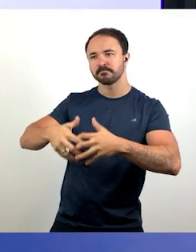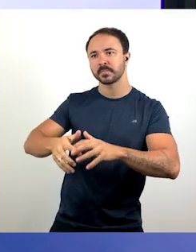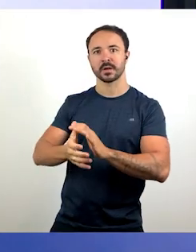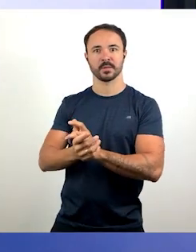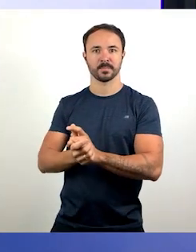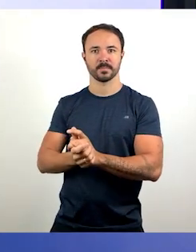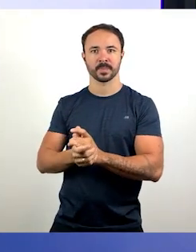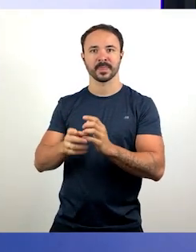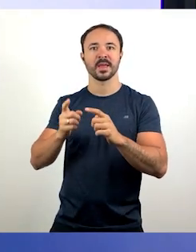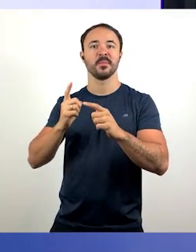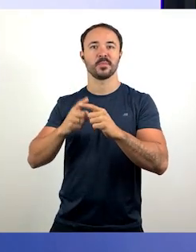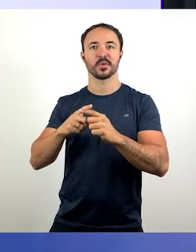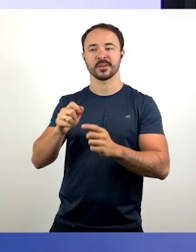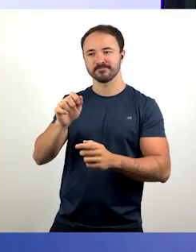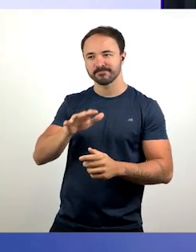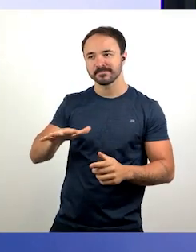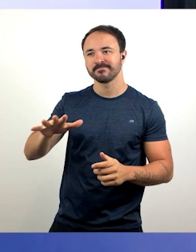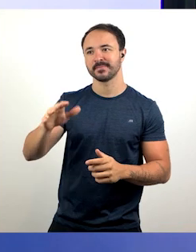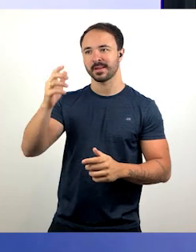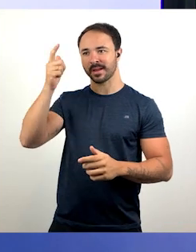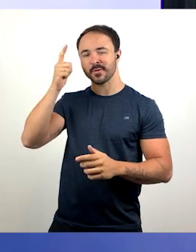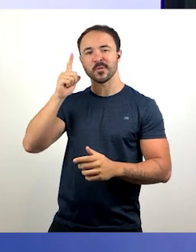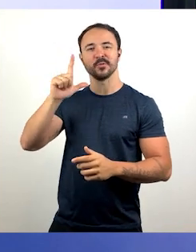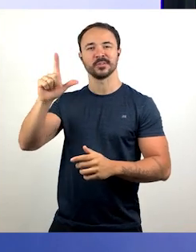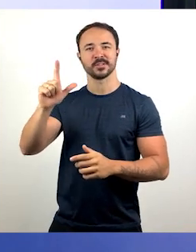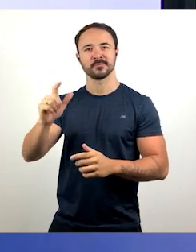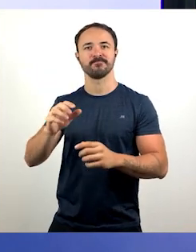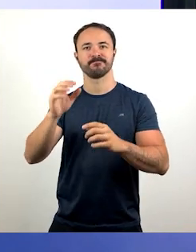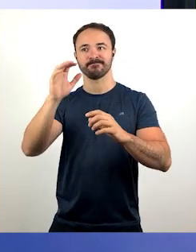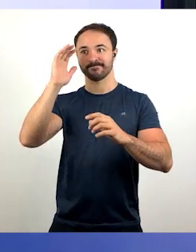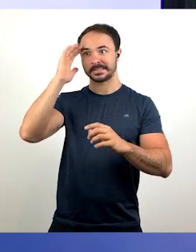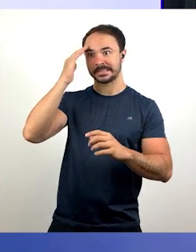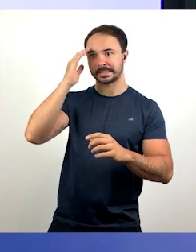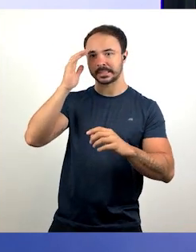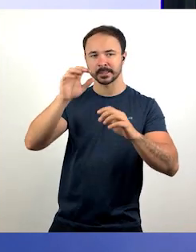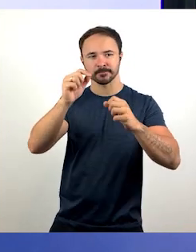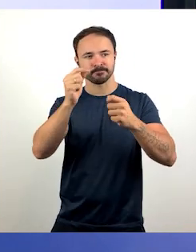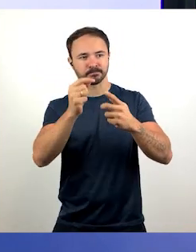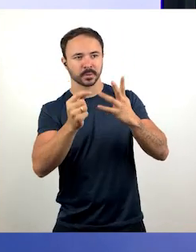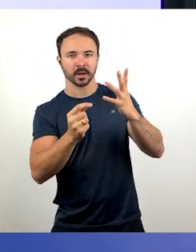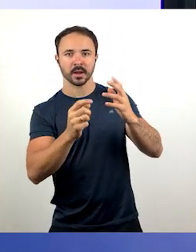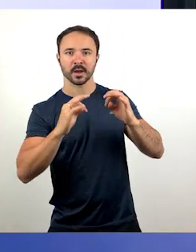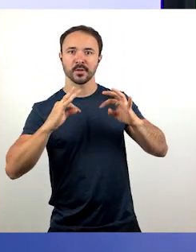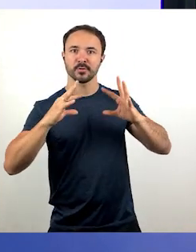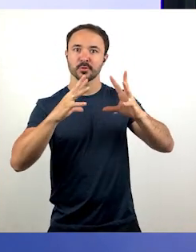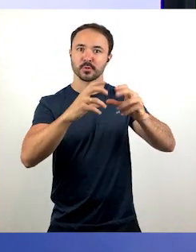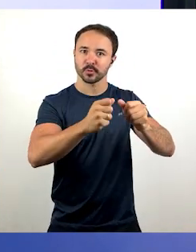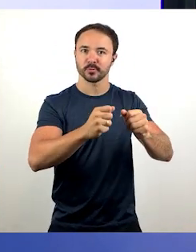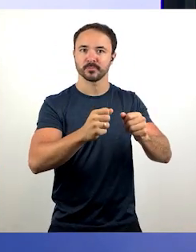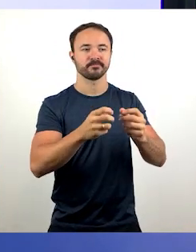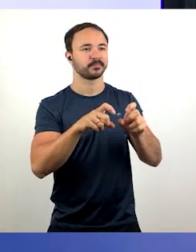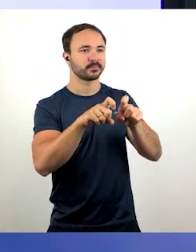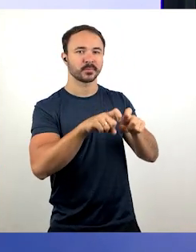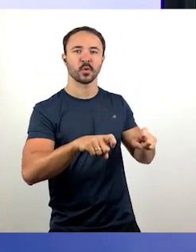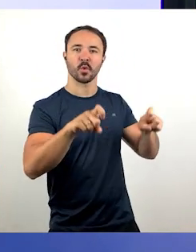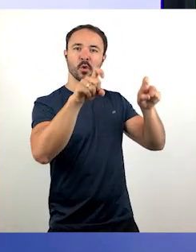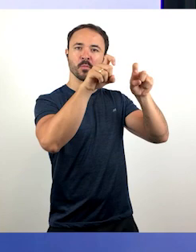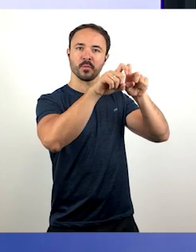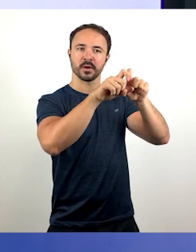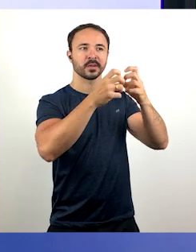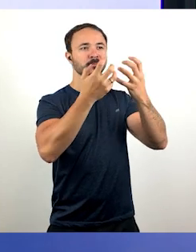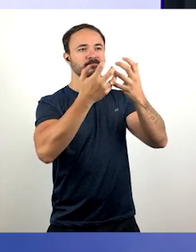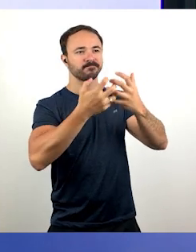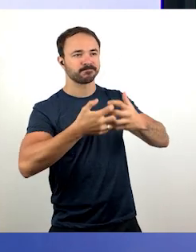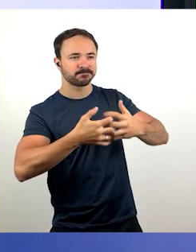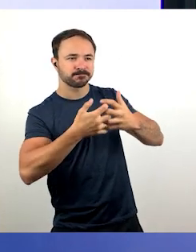acontece, pois a partir daí nós conseguimos entender cada parte da linguagem de programação e como o computador ou